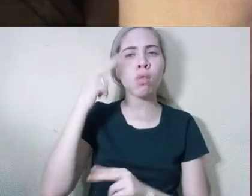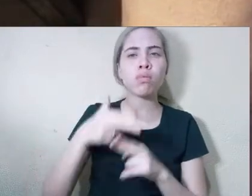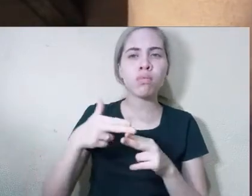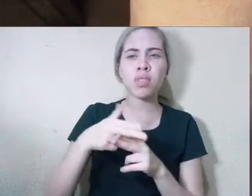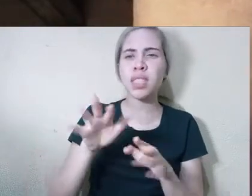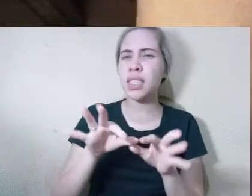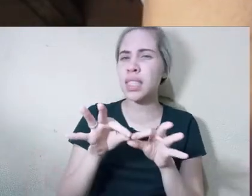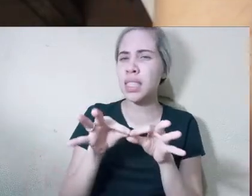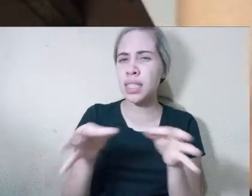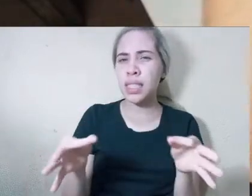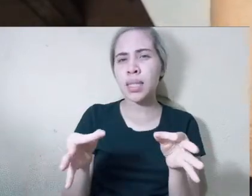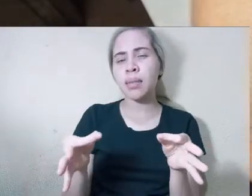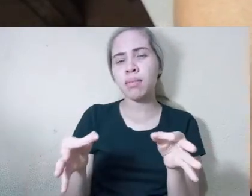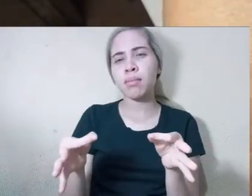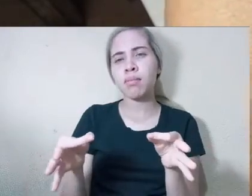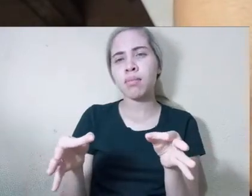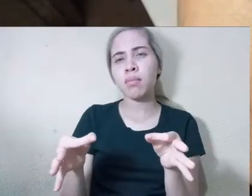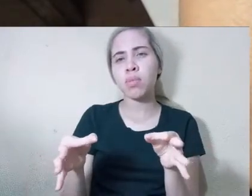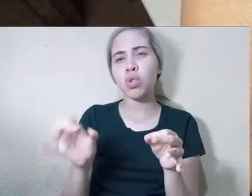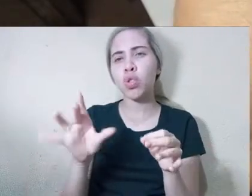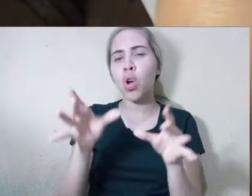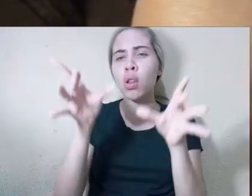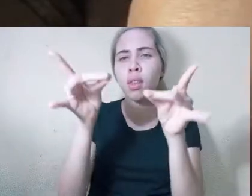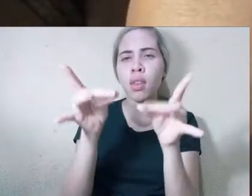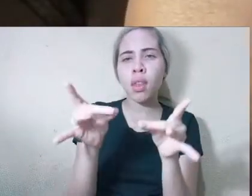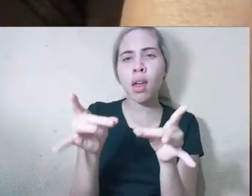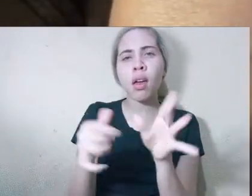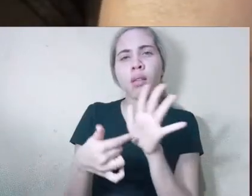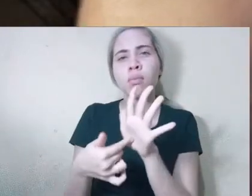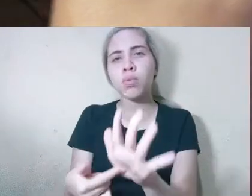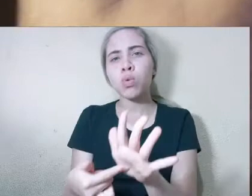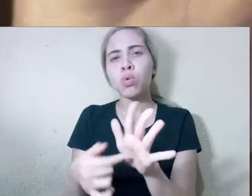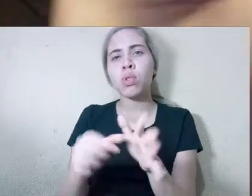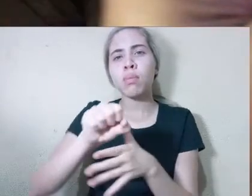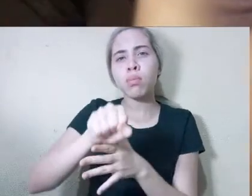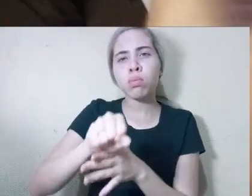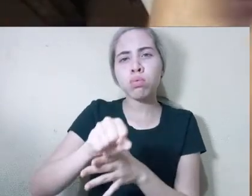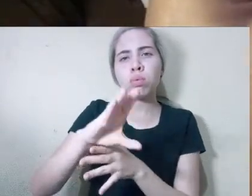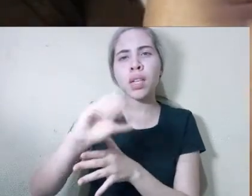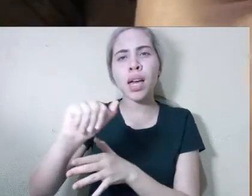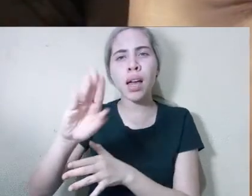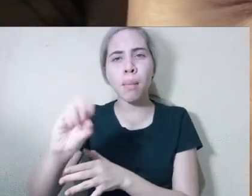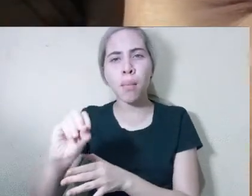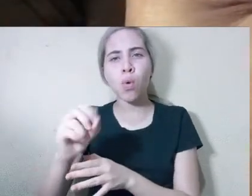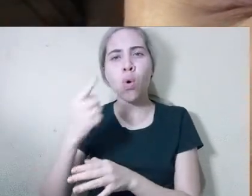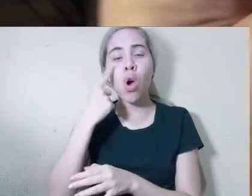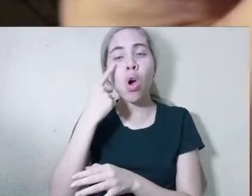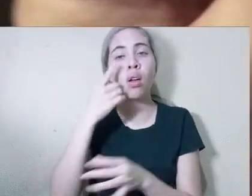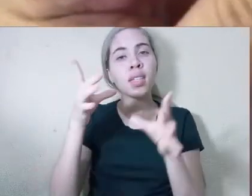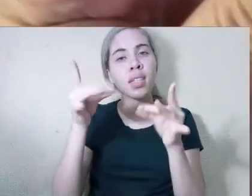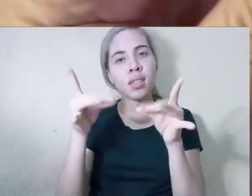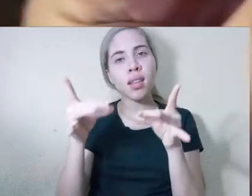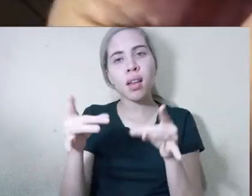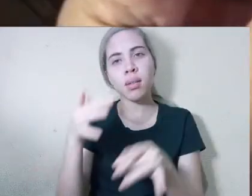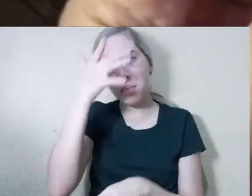mais simples. Sim. Só que coloquei uns detalhes aqui no cabo. Olha o detalhe, gente.